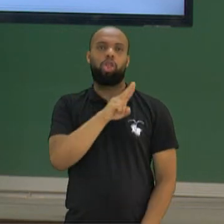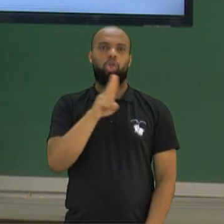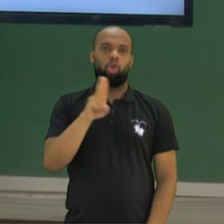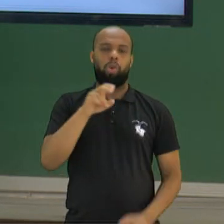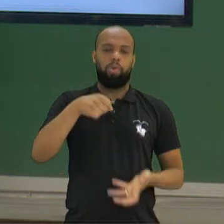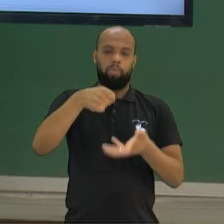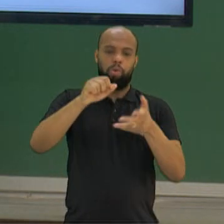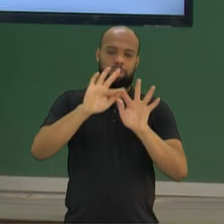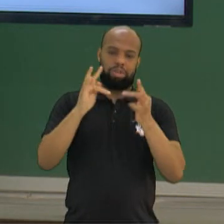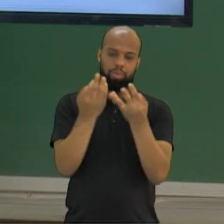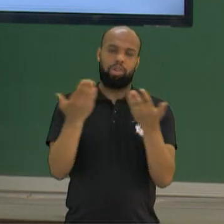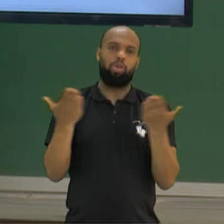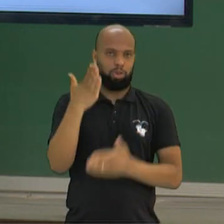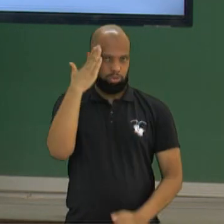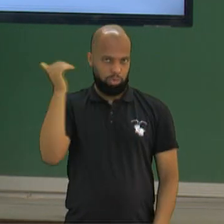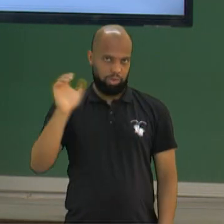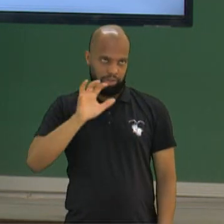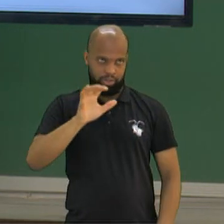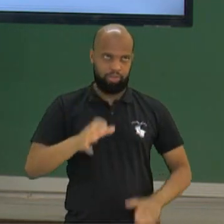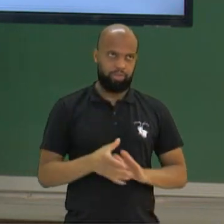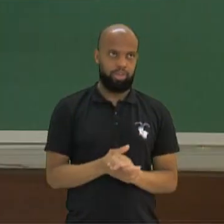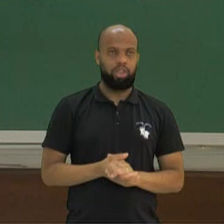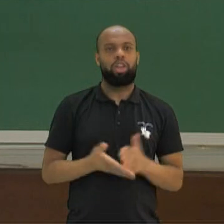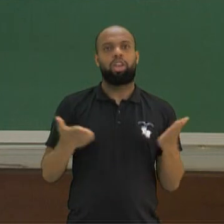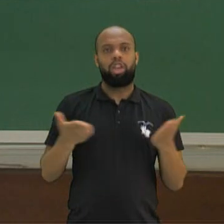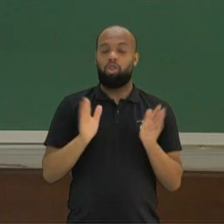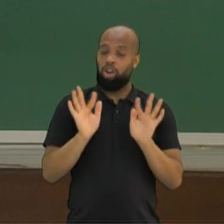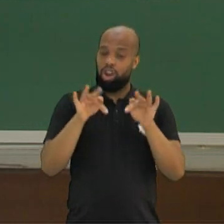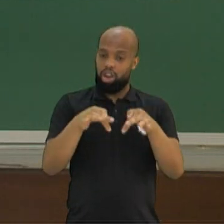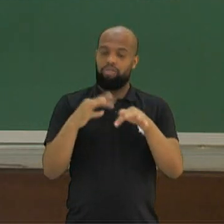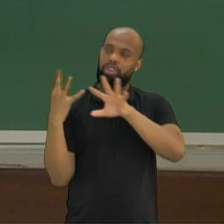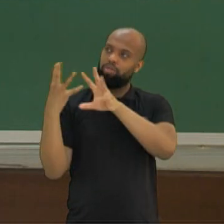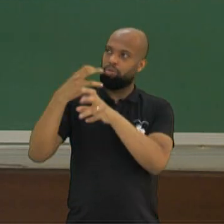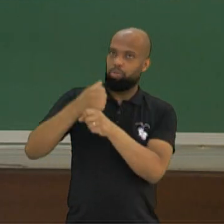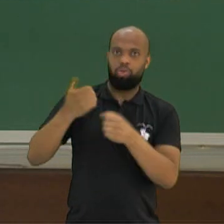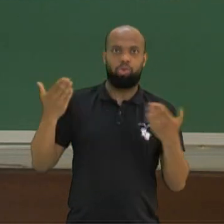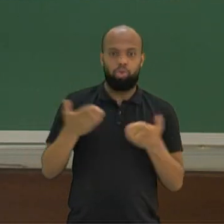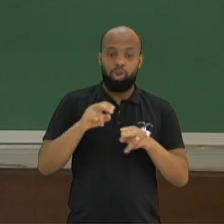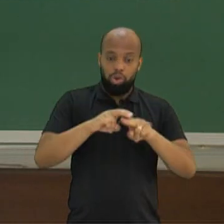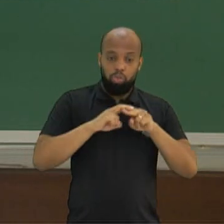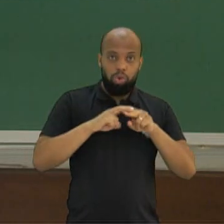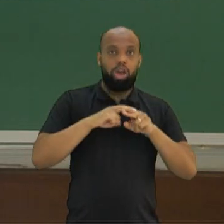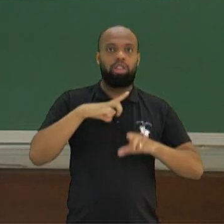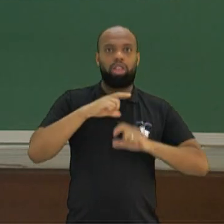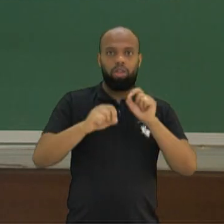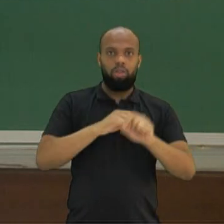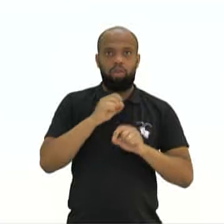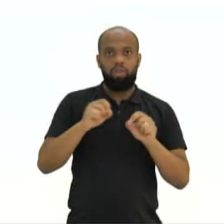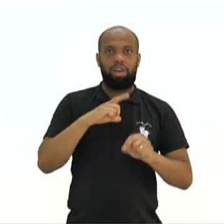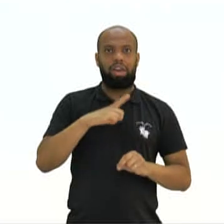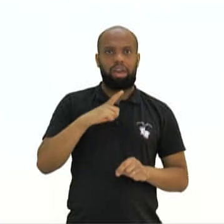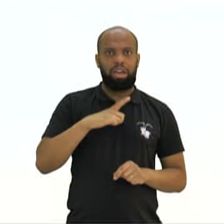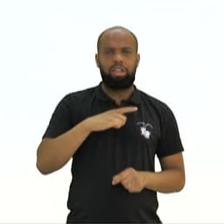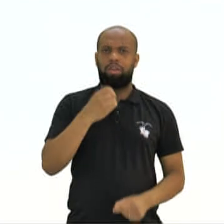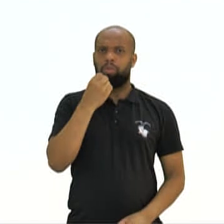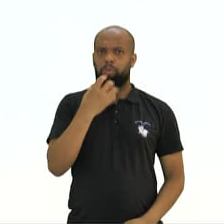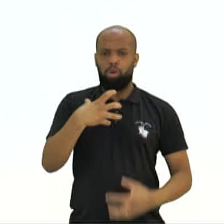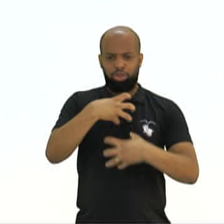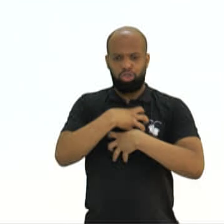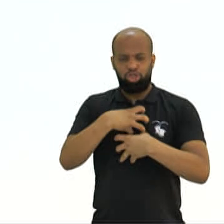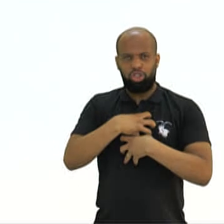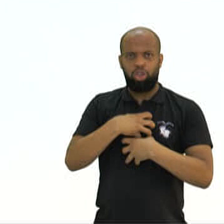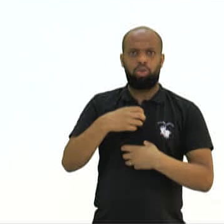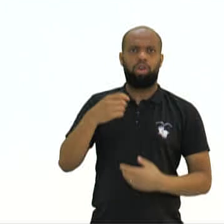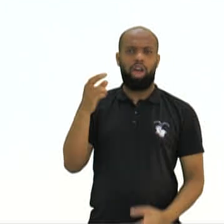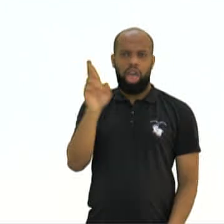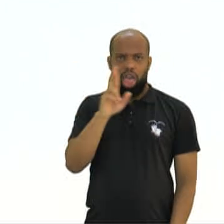como a gente conhece nos dias de hoje, né? Então, as nossas considerações, devido aí ao sucesso do Plano Real, que foi